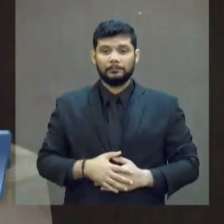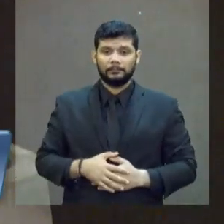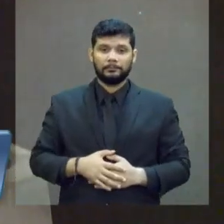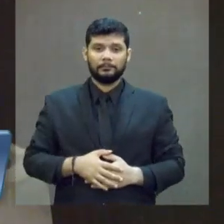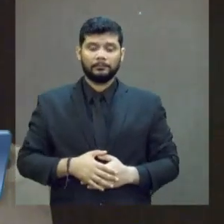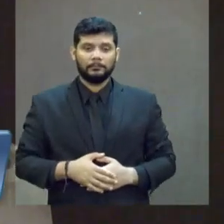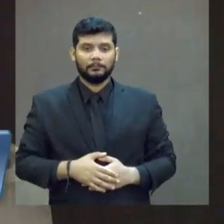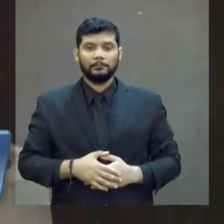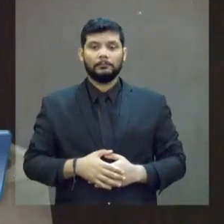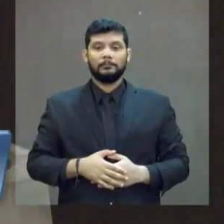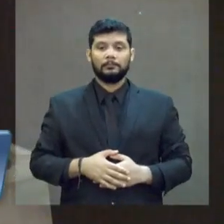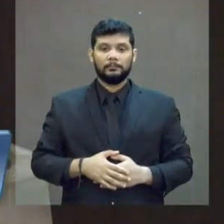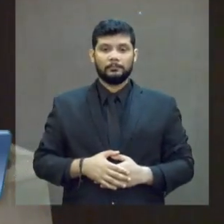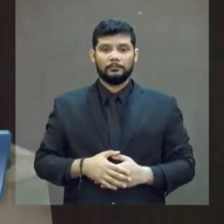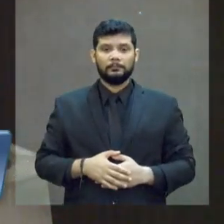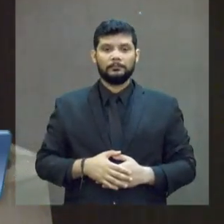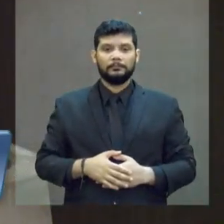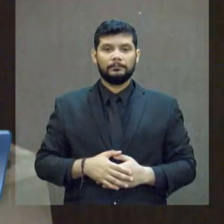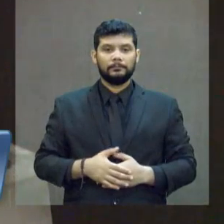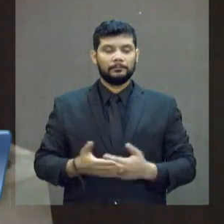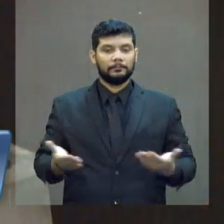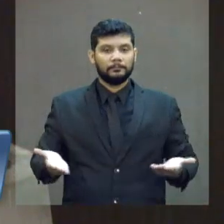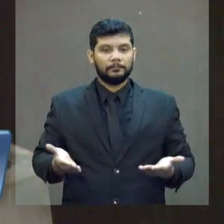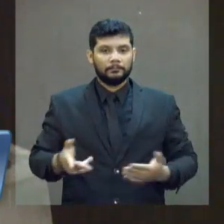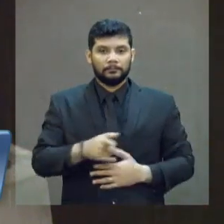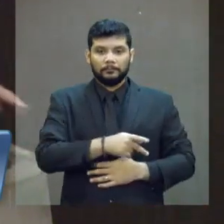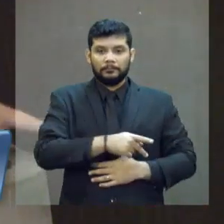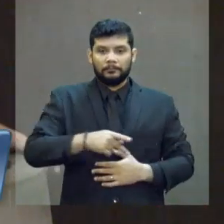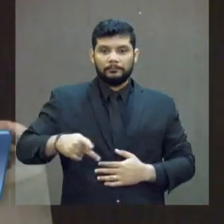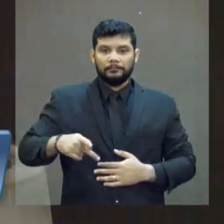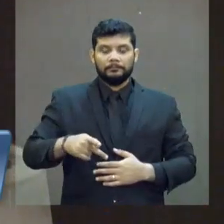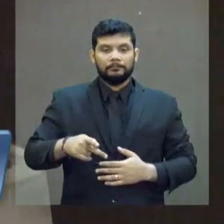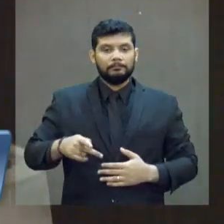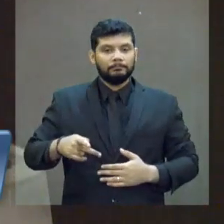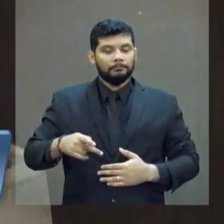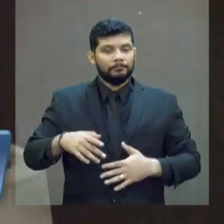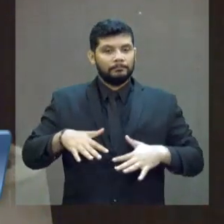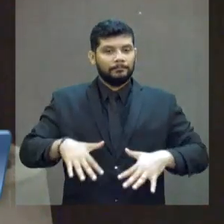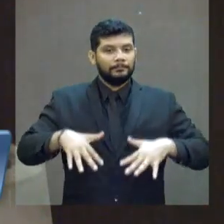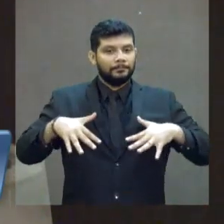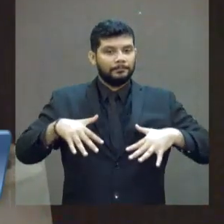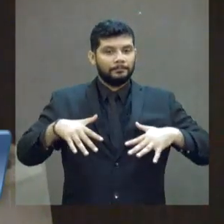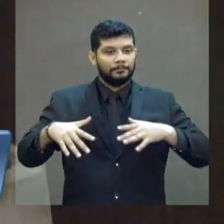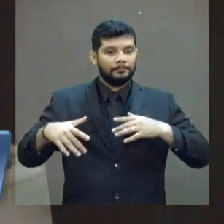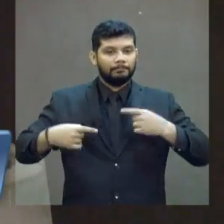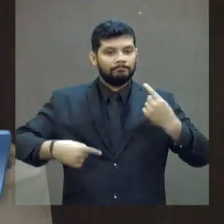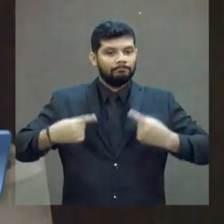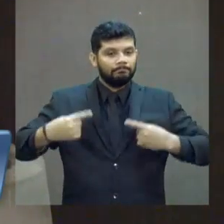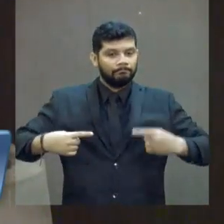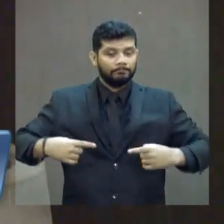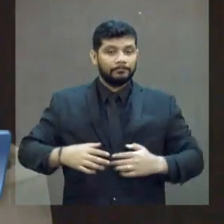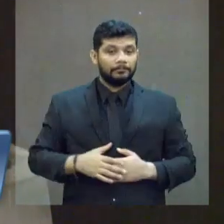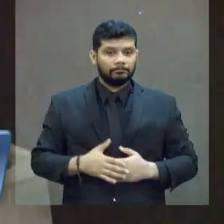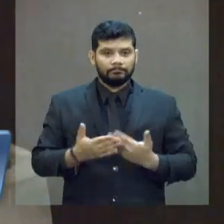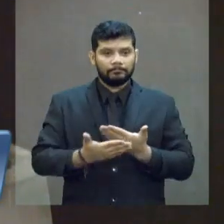Bom dia, deputada Augusta, que ora preside a sessão, demais deputados e deputadas.